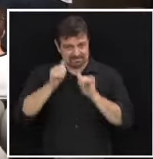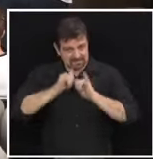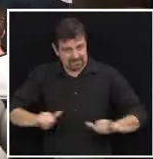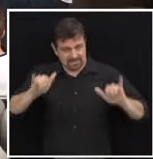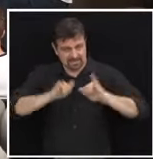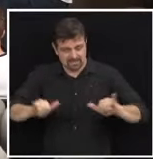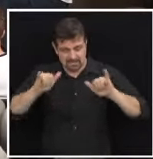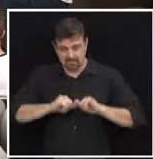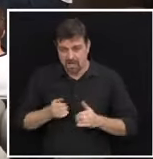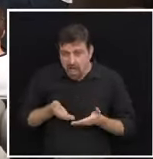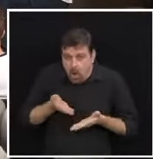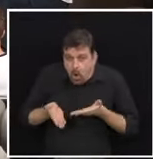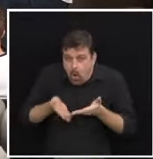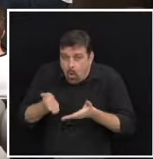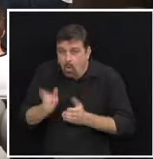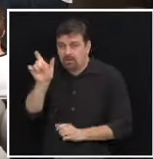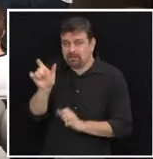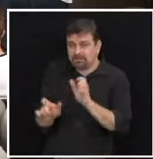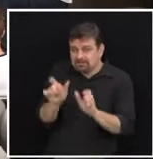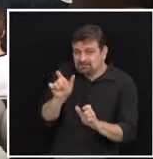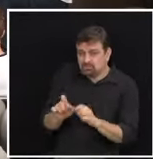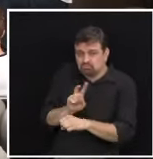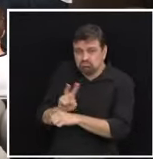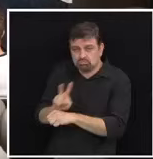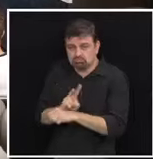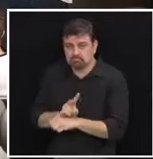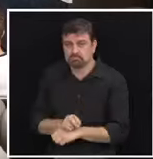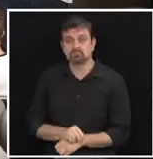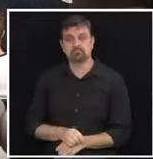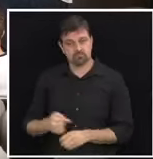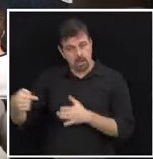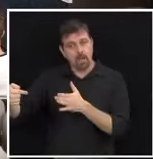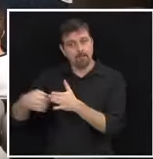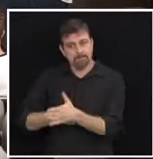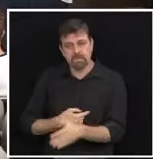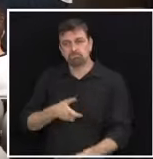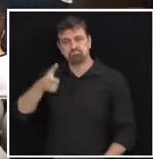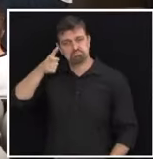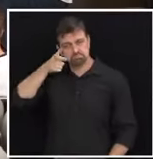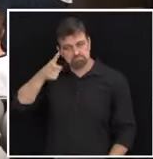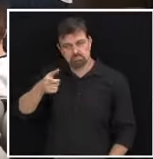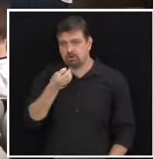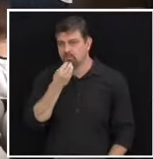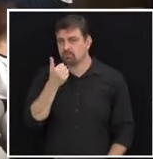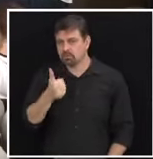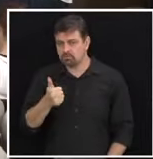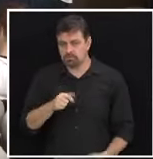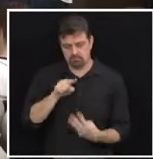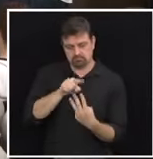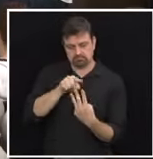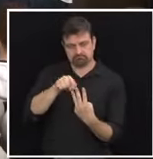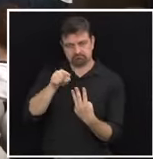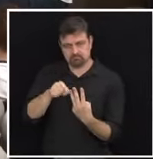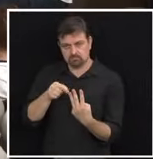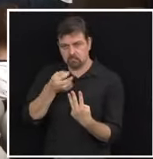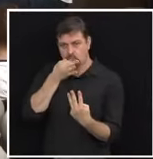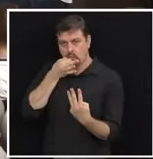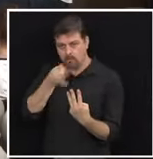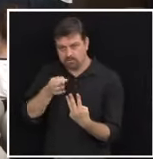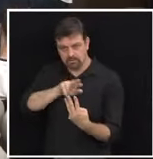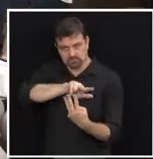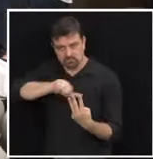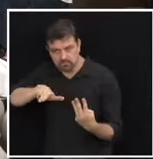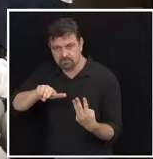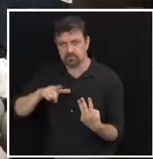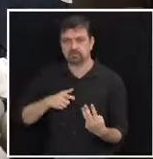adequadas, tratar das pessoas. Por isso que a sua pergunta foi muito interessante e pode ser respondida em 3 perspectivas diferentes.